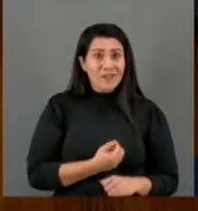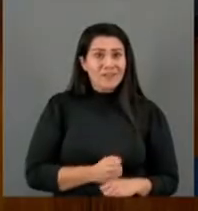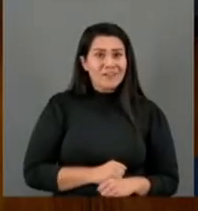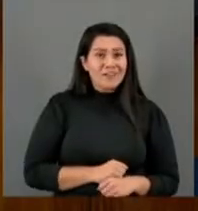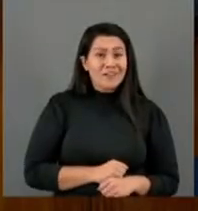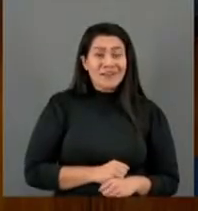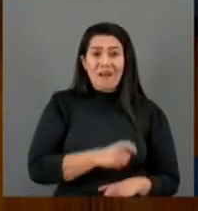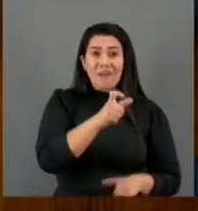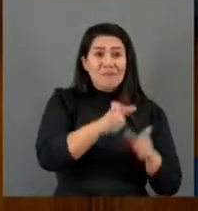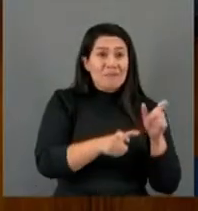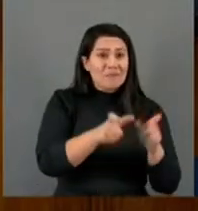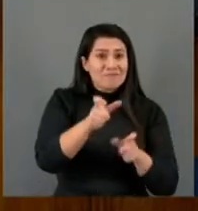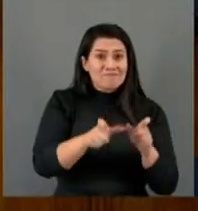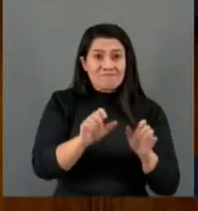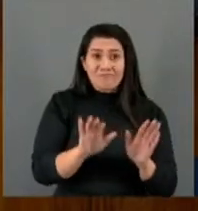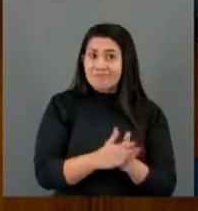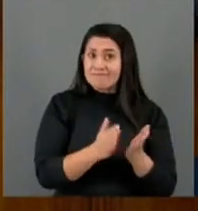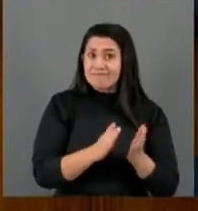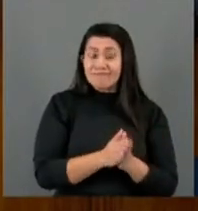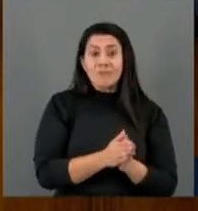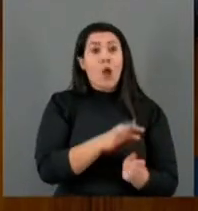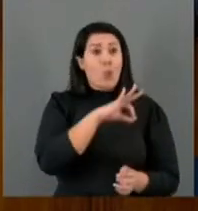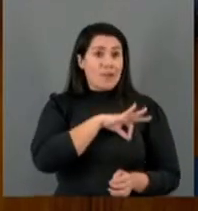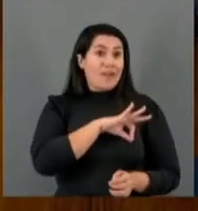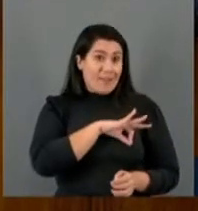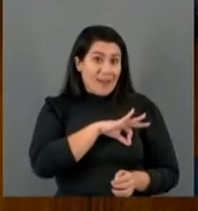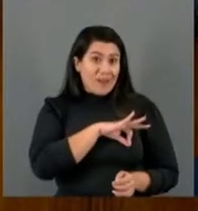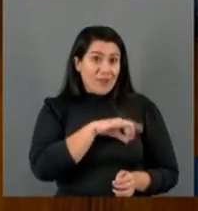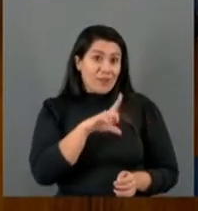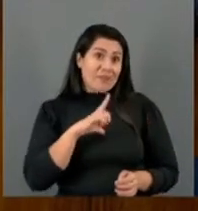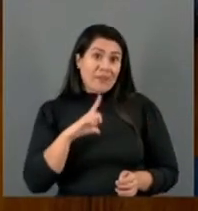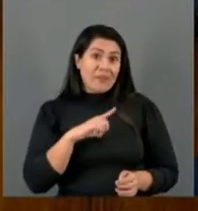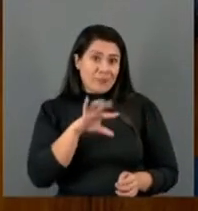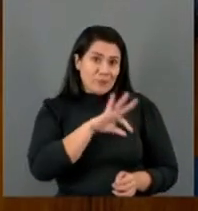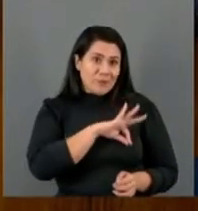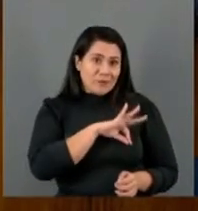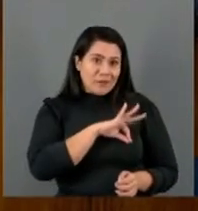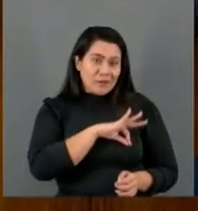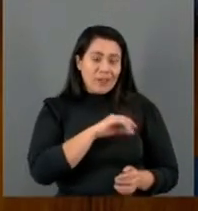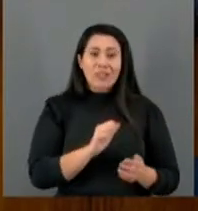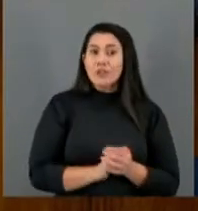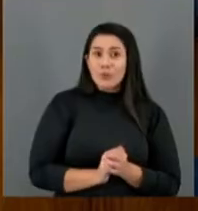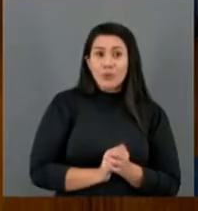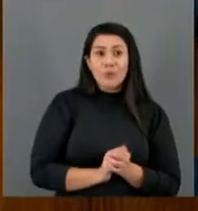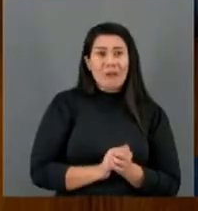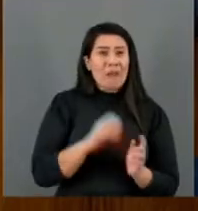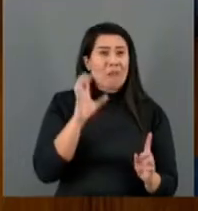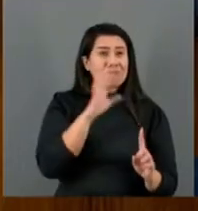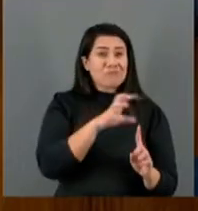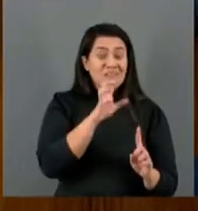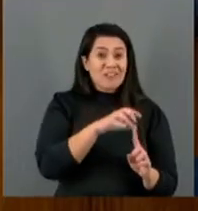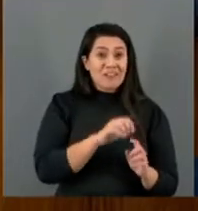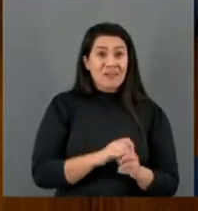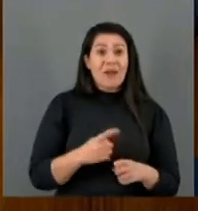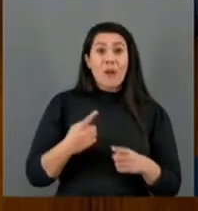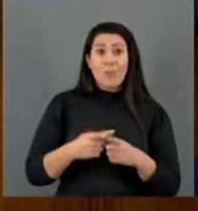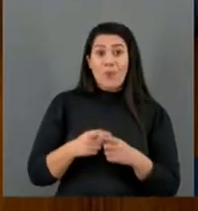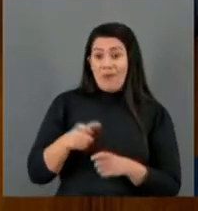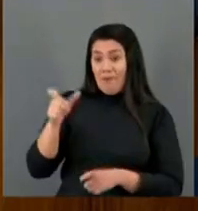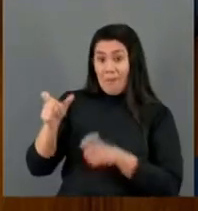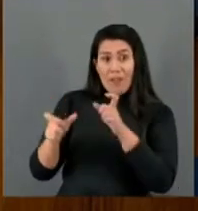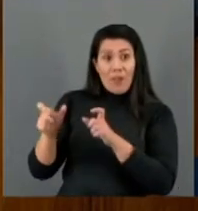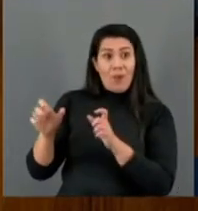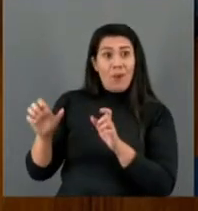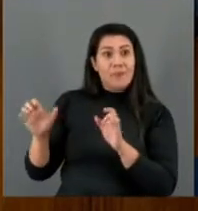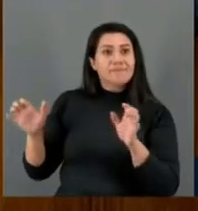aos assalariados, porque os rentistas, a elite, tem como se proteger. Era o tempo do overnight, que